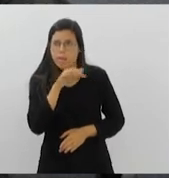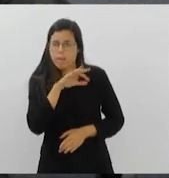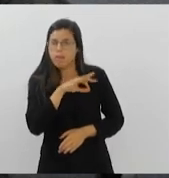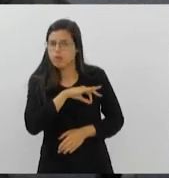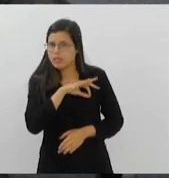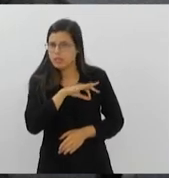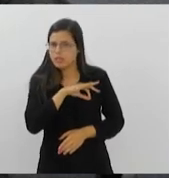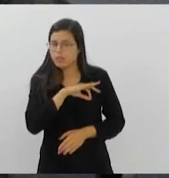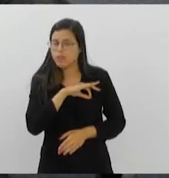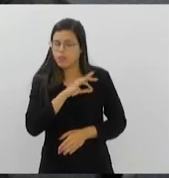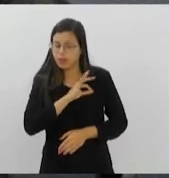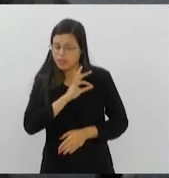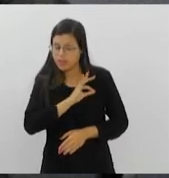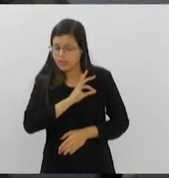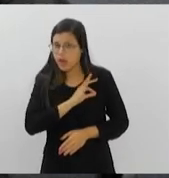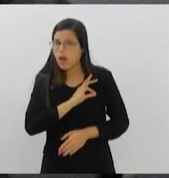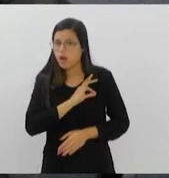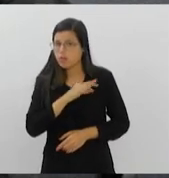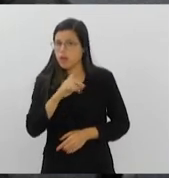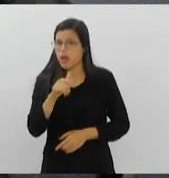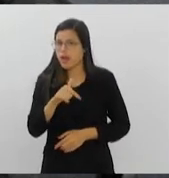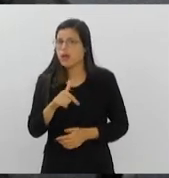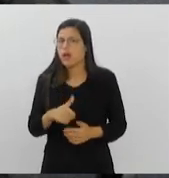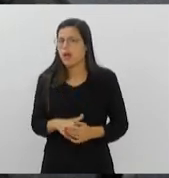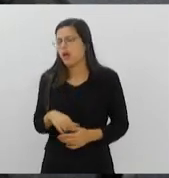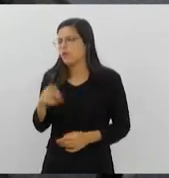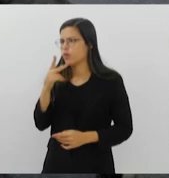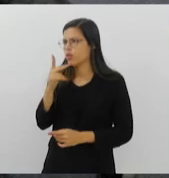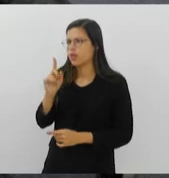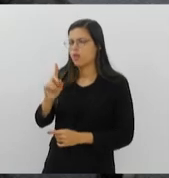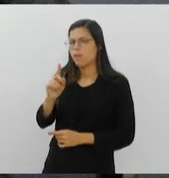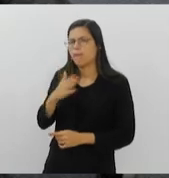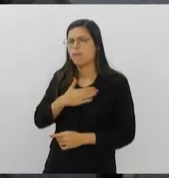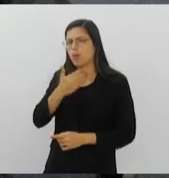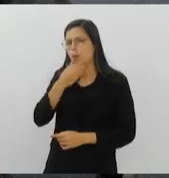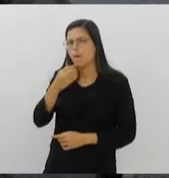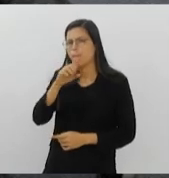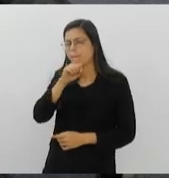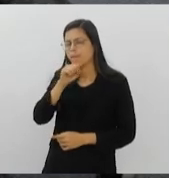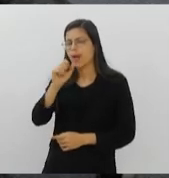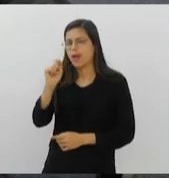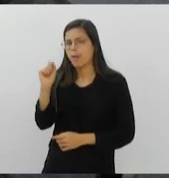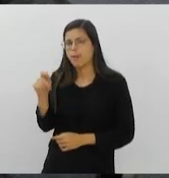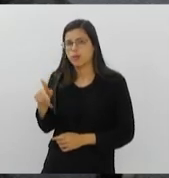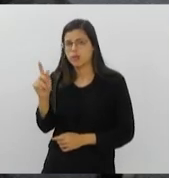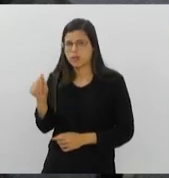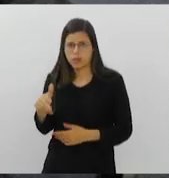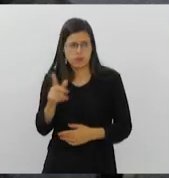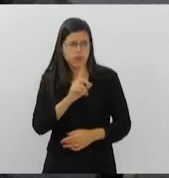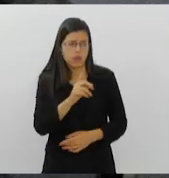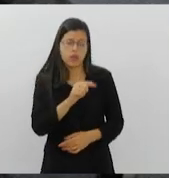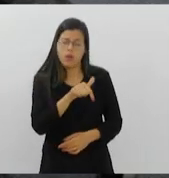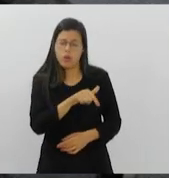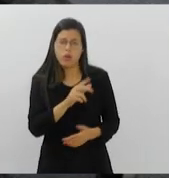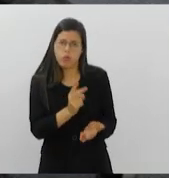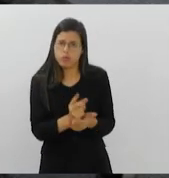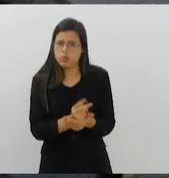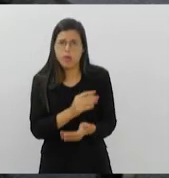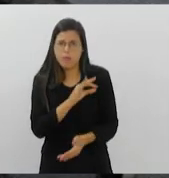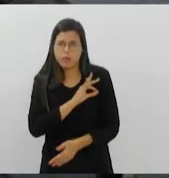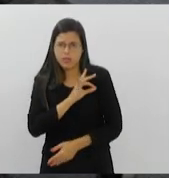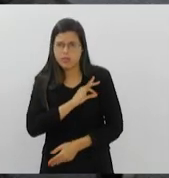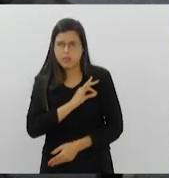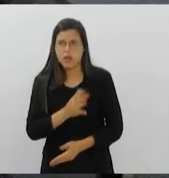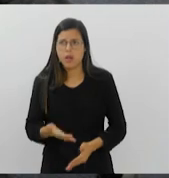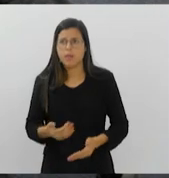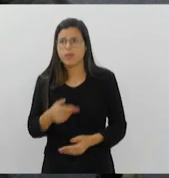é policial. Que uma vez policial, sempre policial. Então, na realidade, nós precisamos ter esse consenso. E falando também dos Segovios,